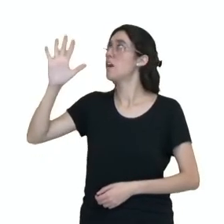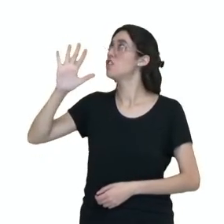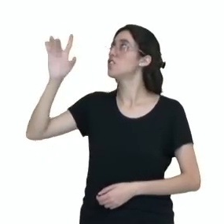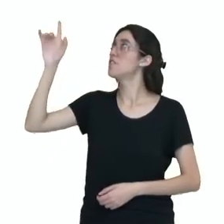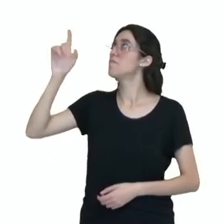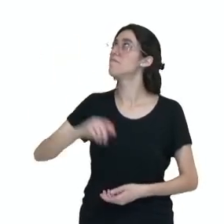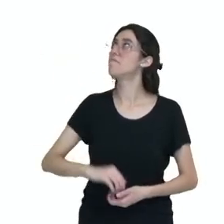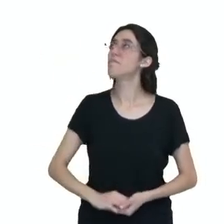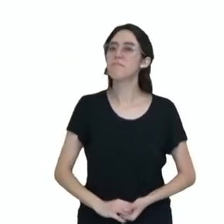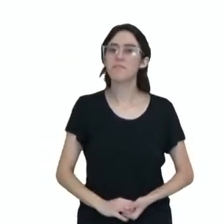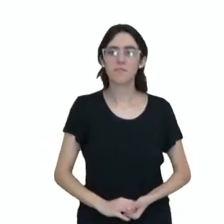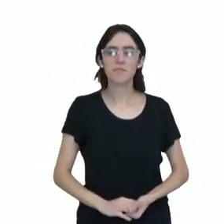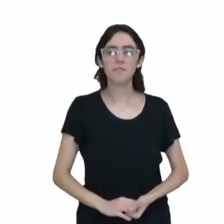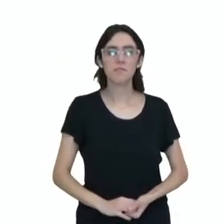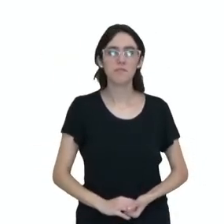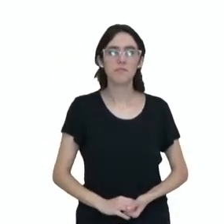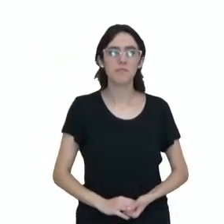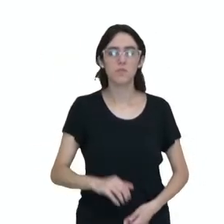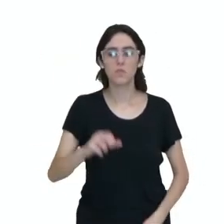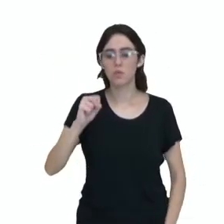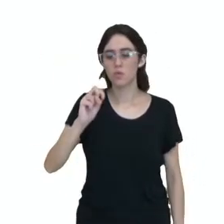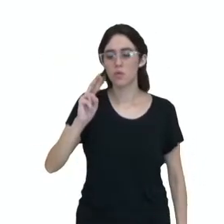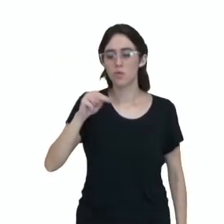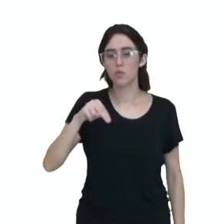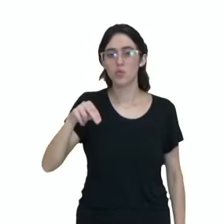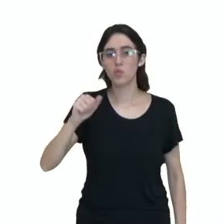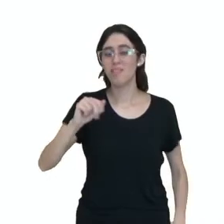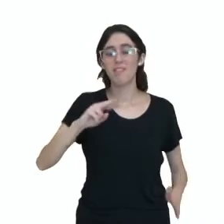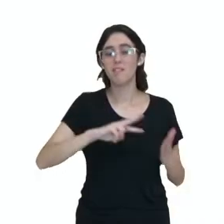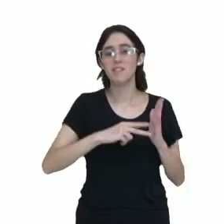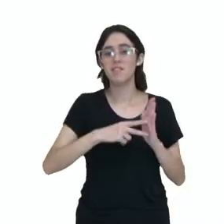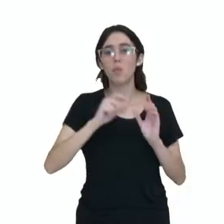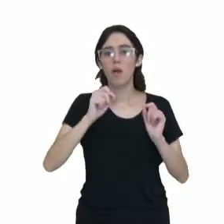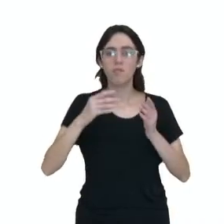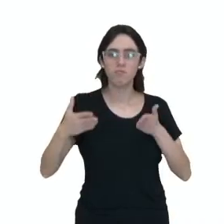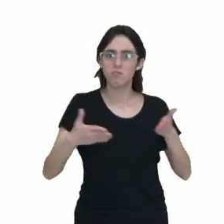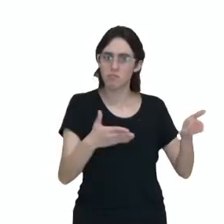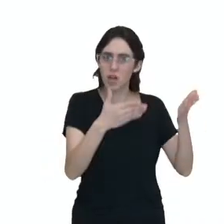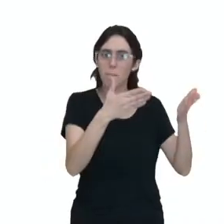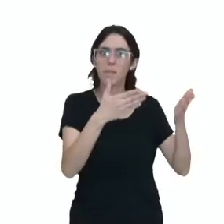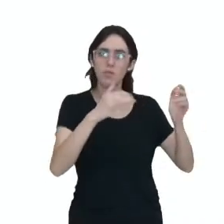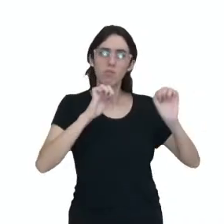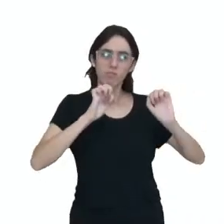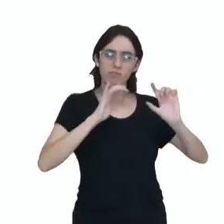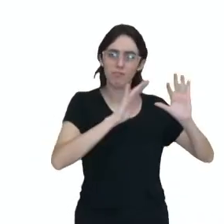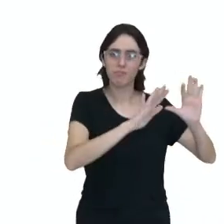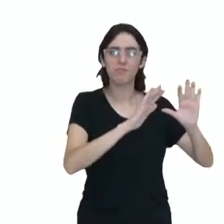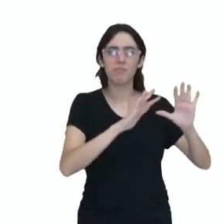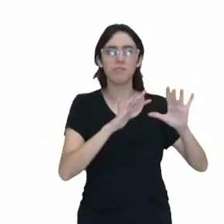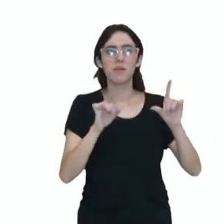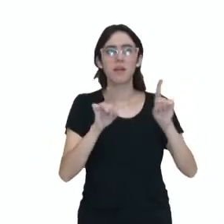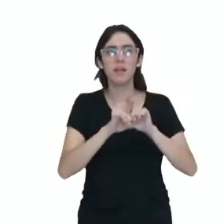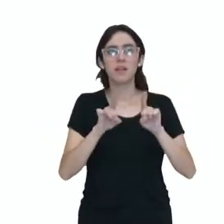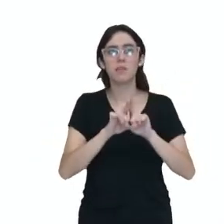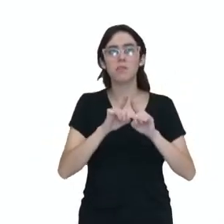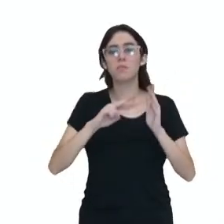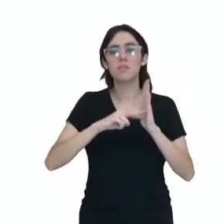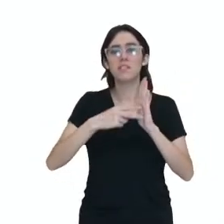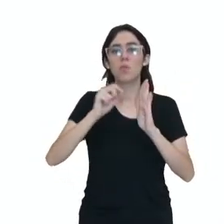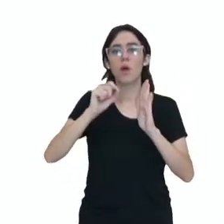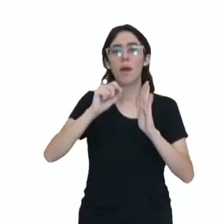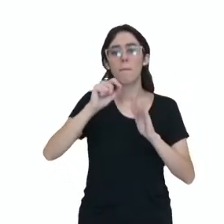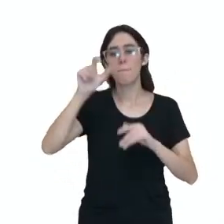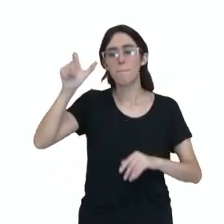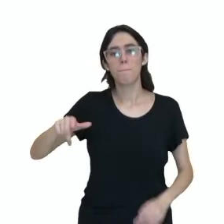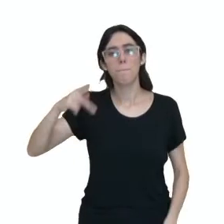essa imagem. Suna significa caminho trilhado, e logo Suna do profeta significa os caminhos trilhados pelo profeta.